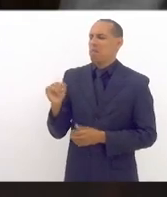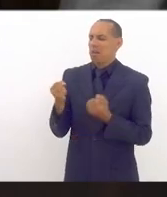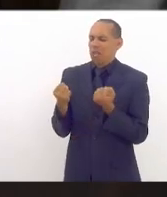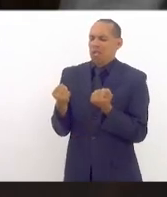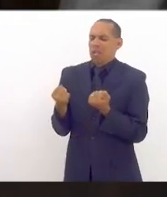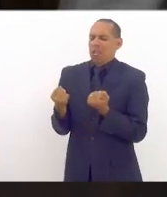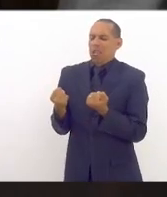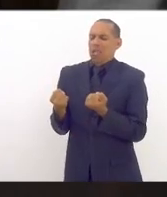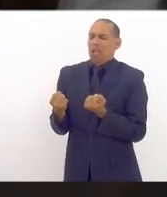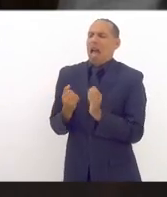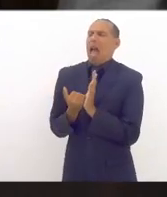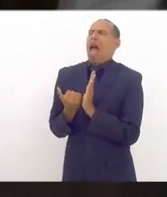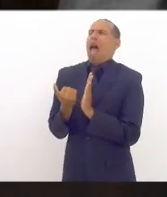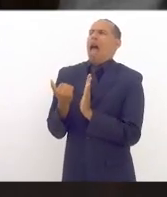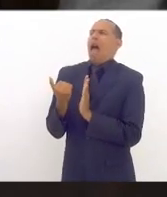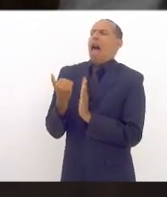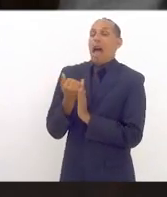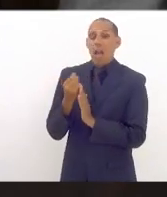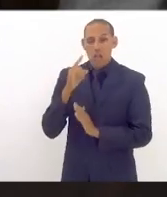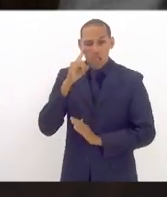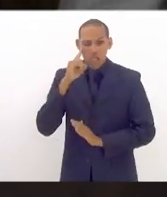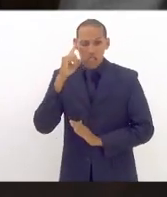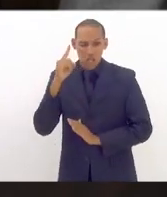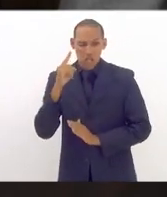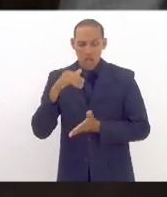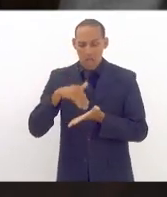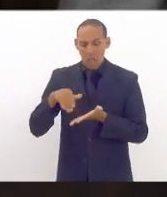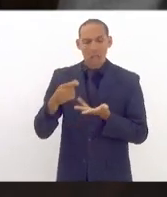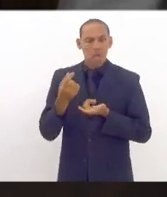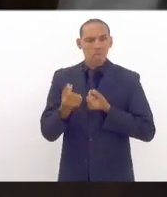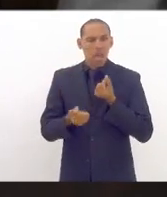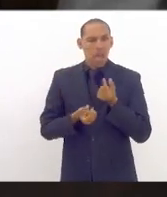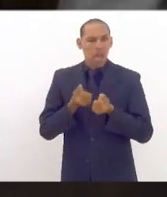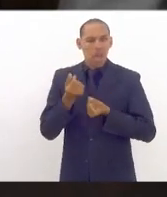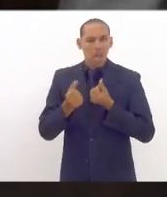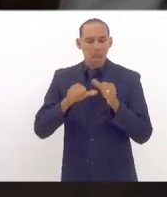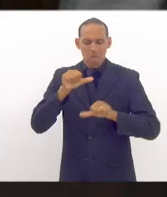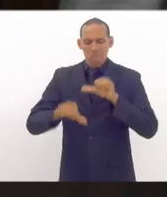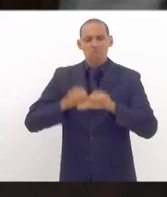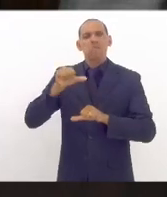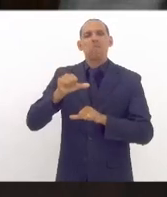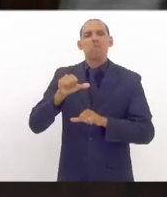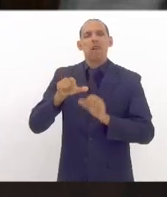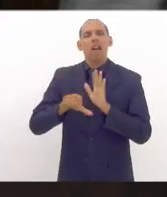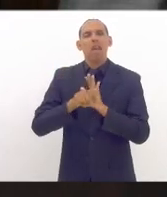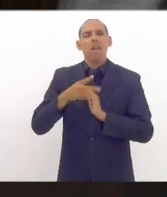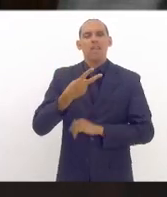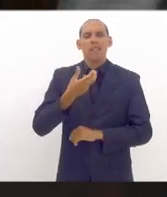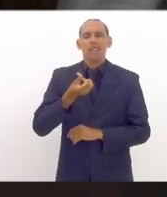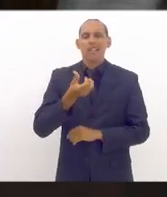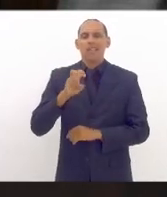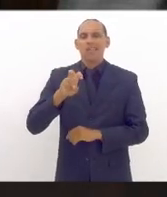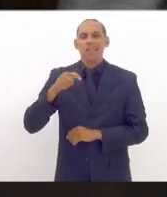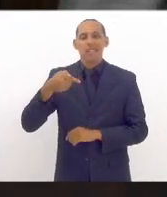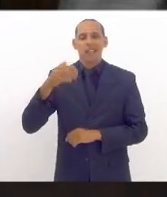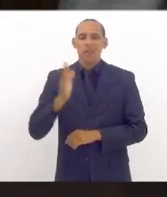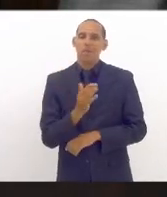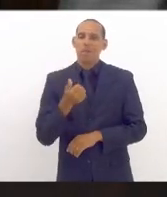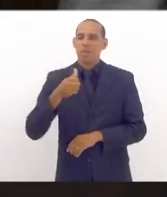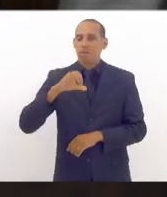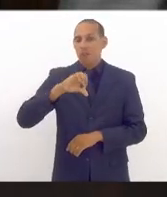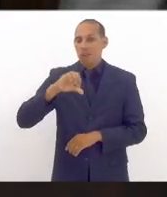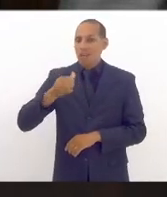o dia que a secretaria de fazenda reformar a lei 2657 de 96